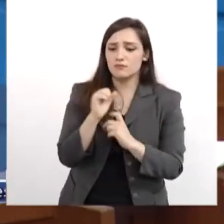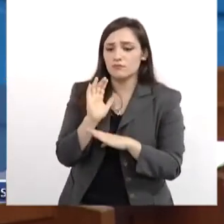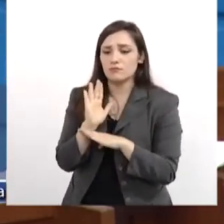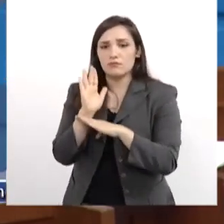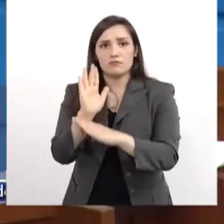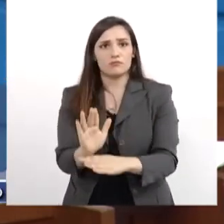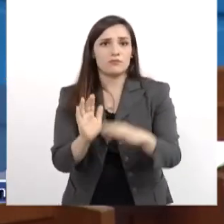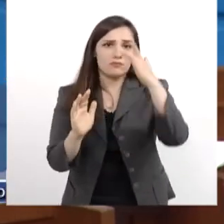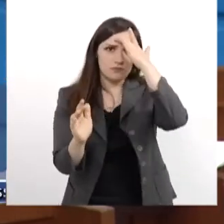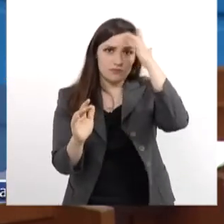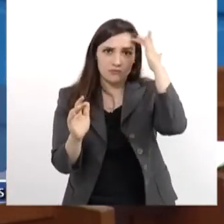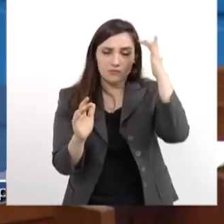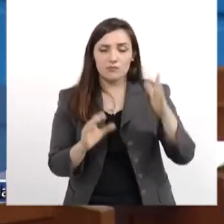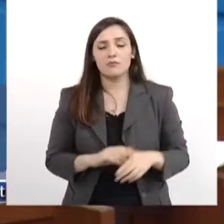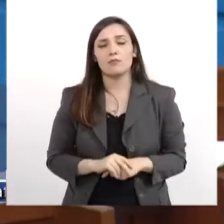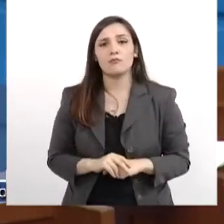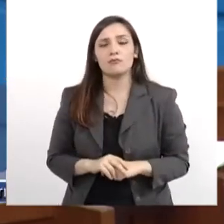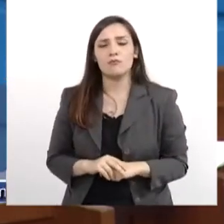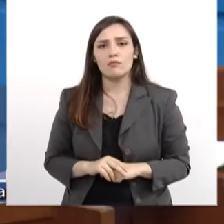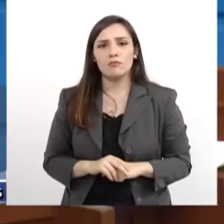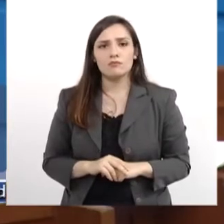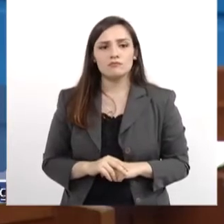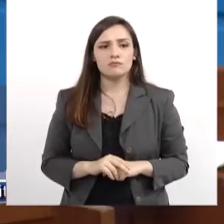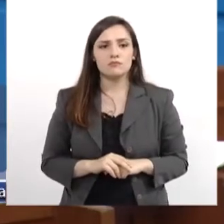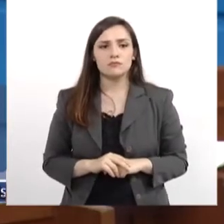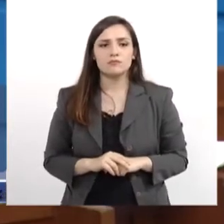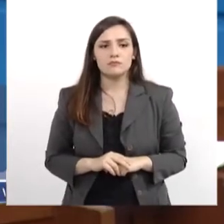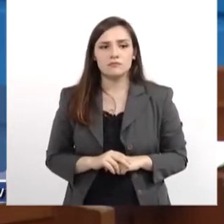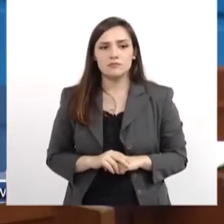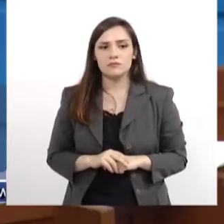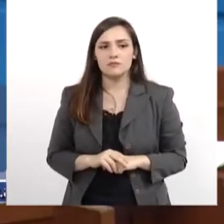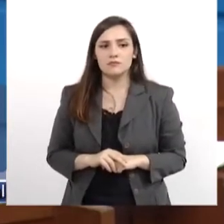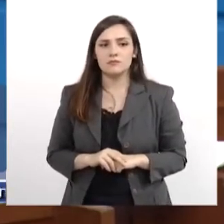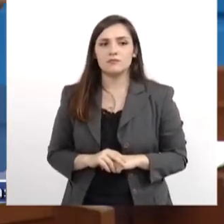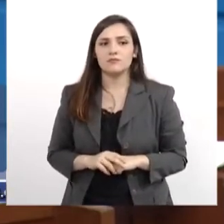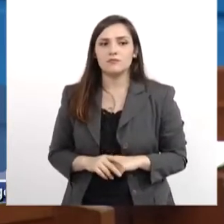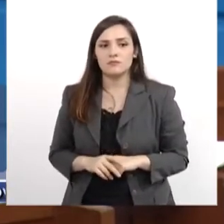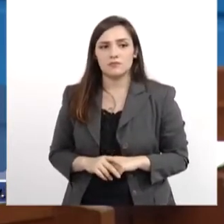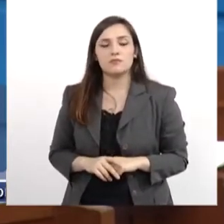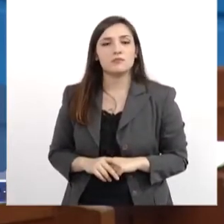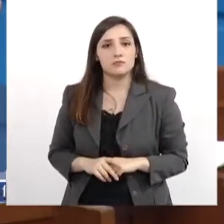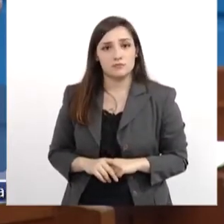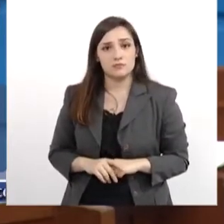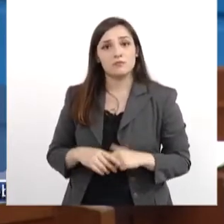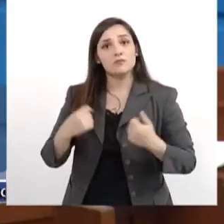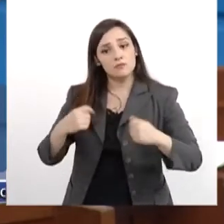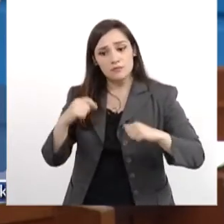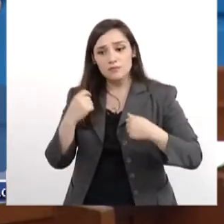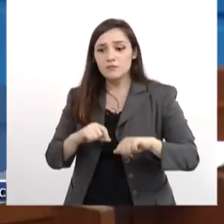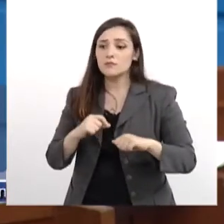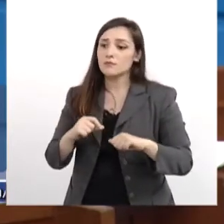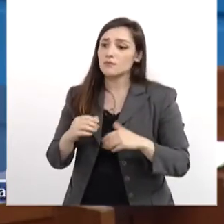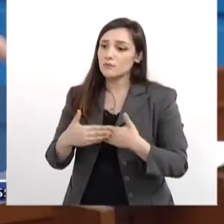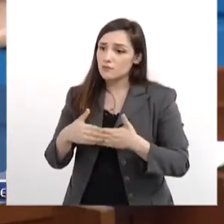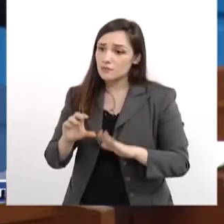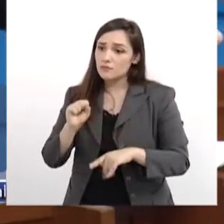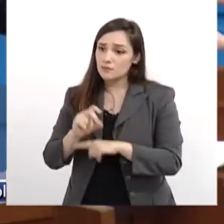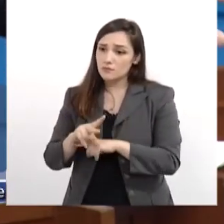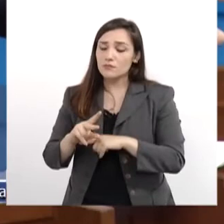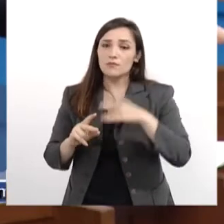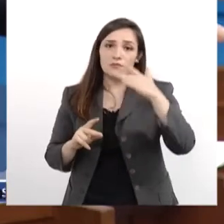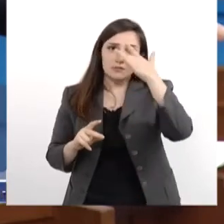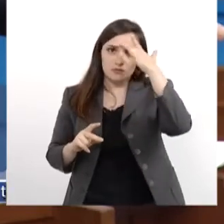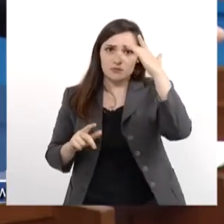vontade de poder inserir dentro da atividade produtiva a pessoa